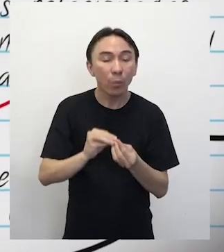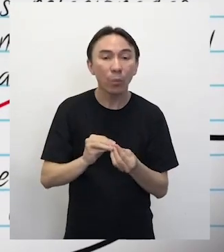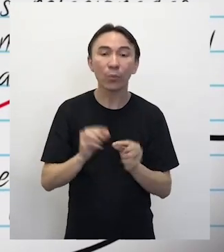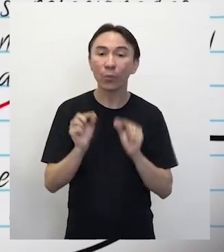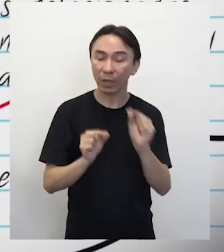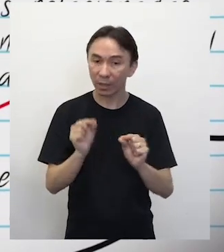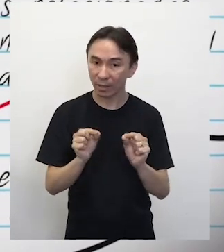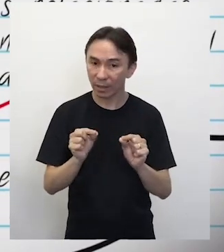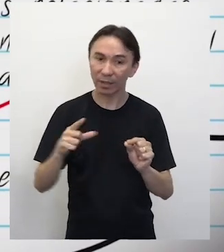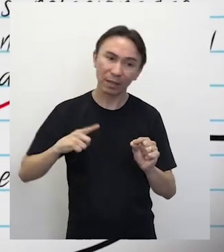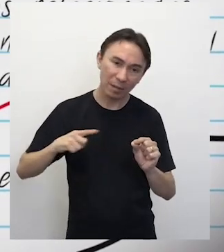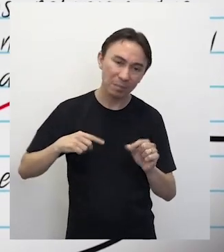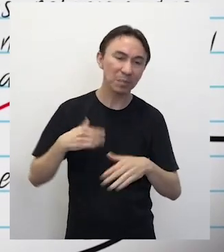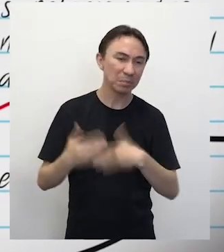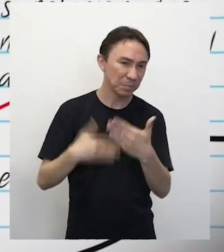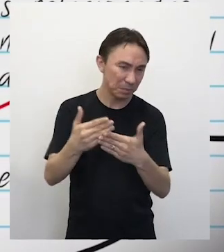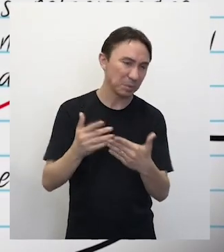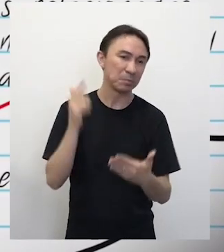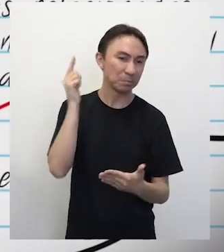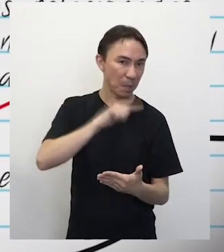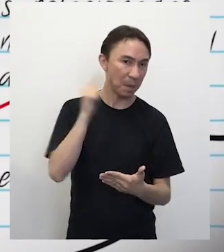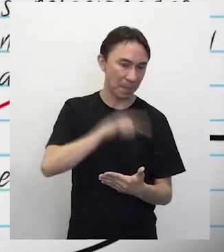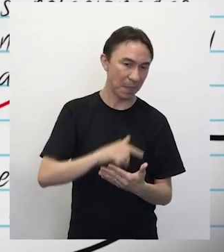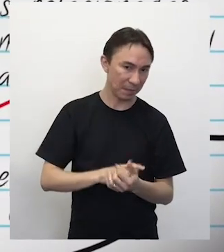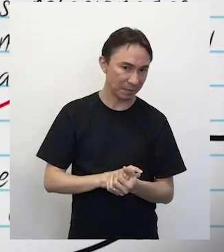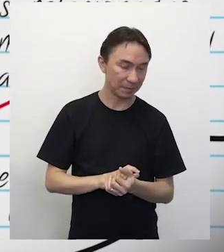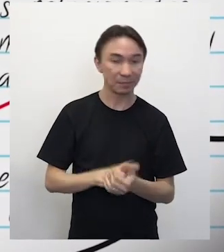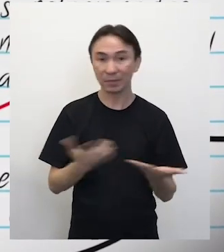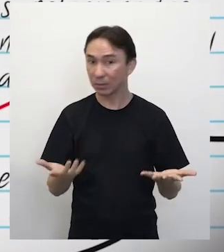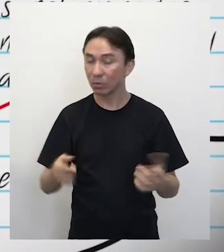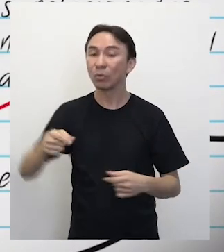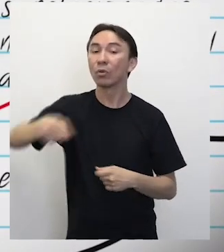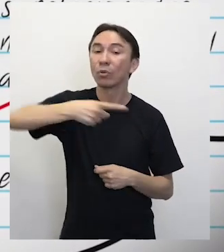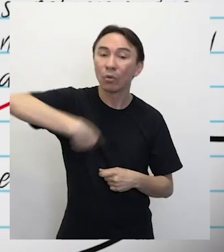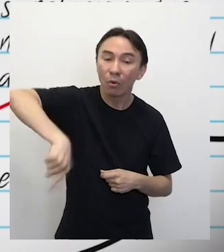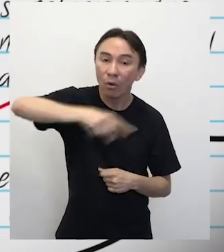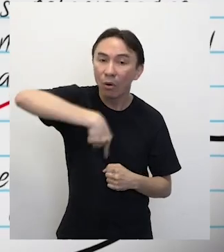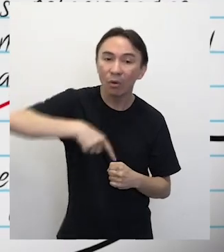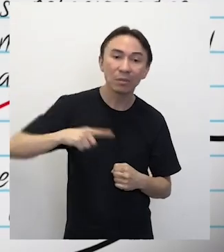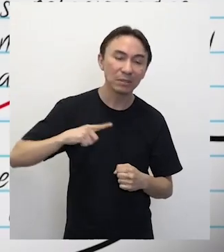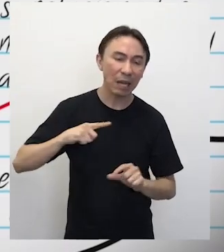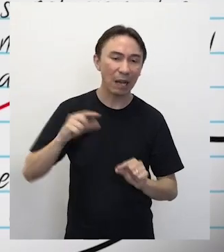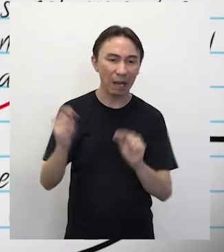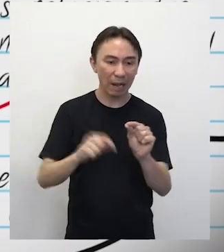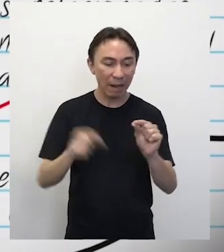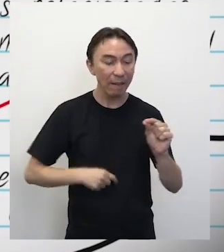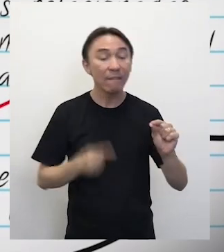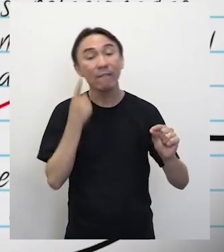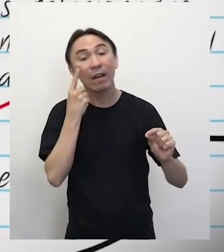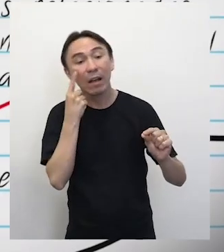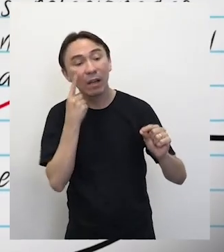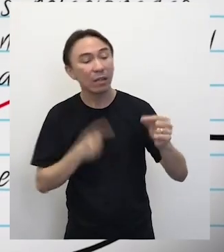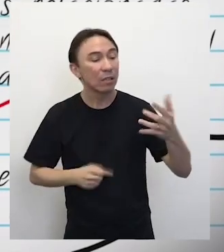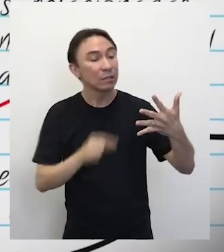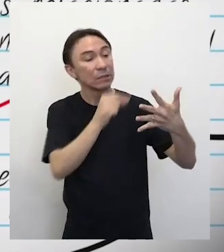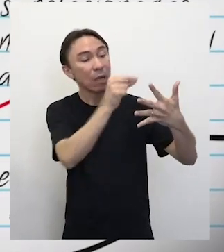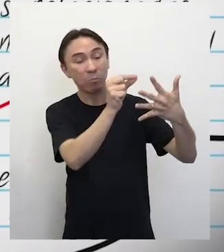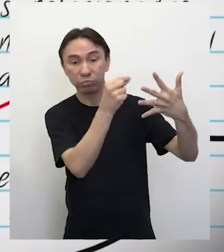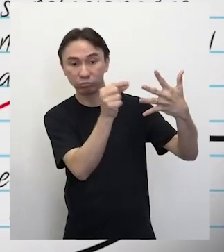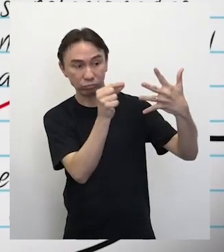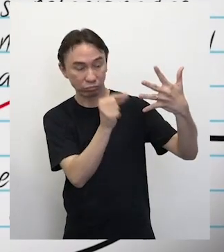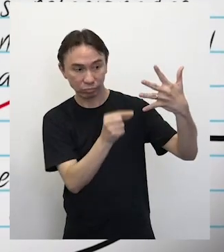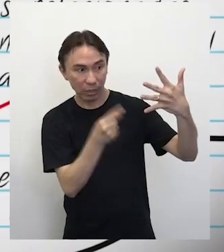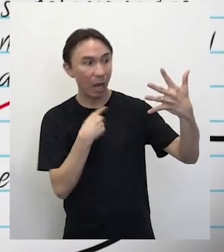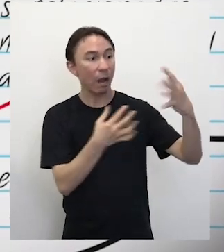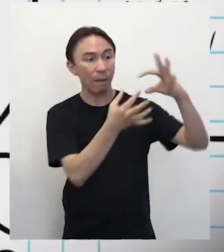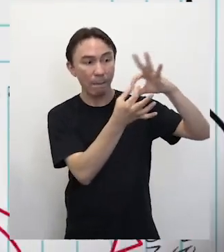precisas e a outras até mesmo inesperadas. Não há dúvidas de que é possível encontrar nexos de relacionamento associando quase todos os